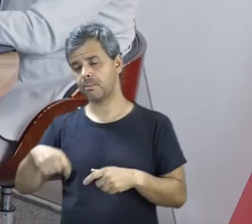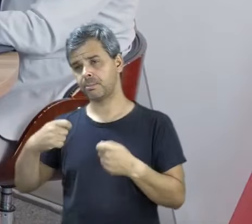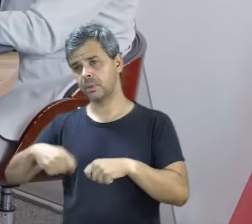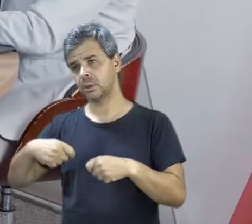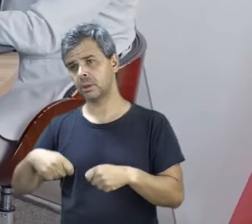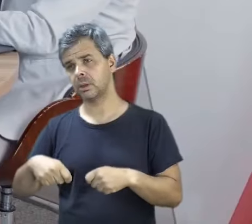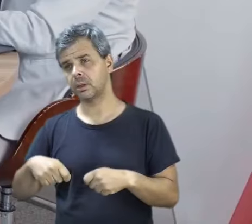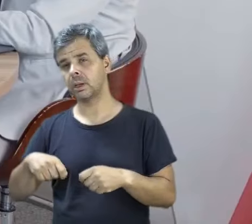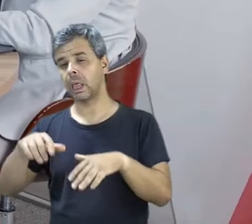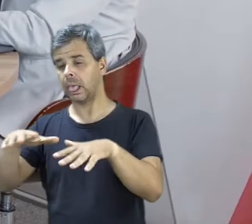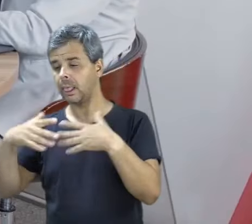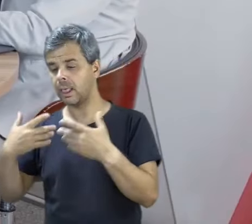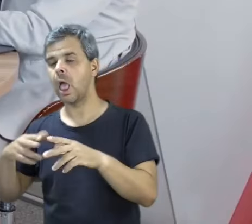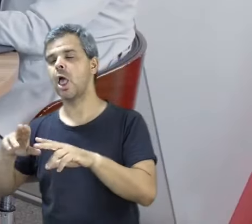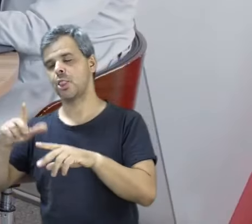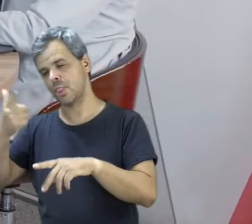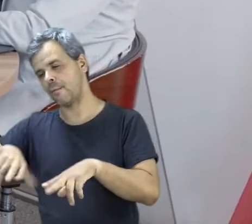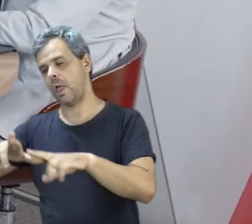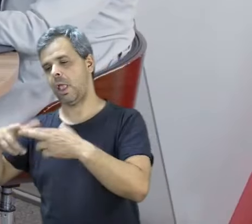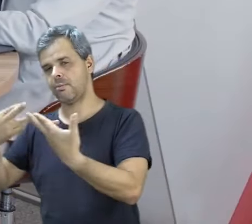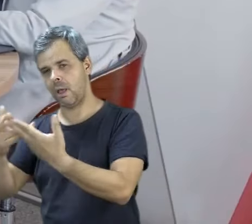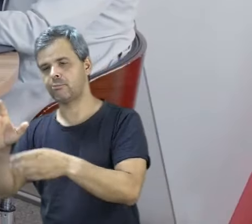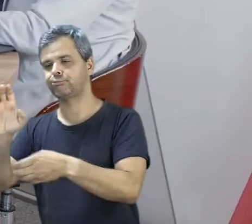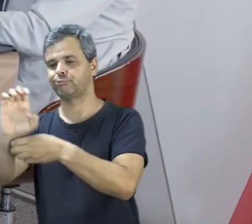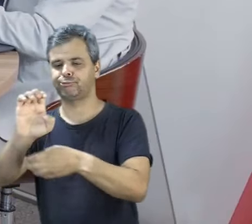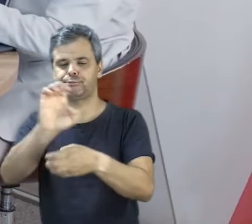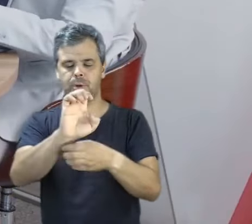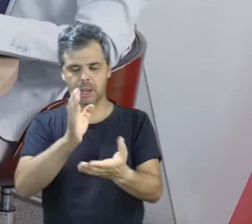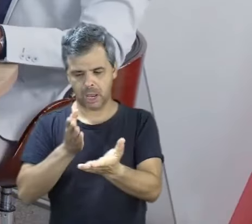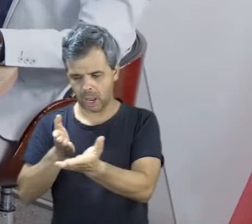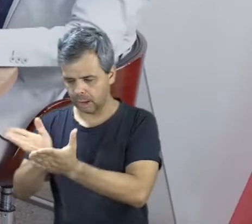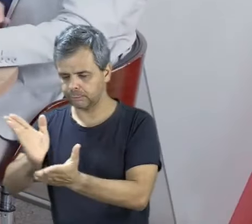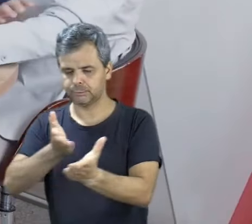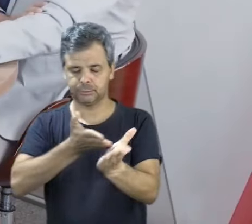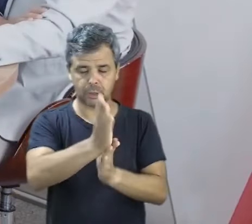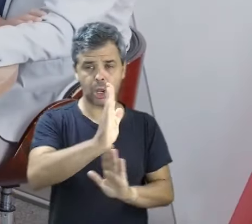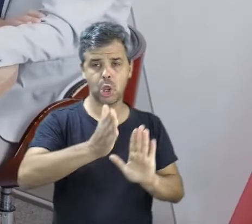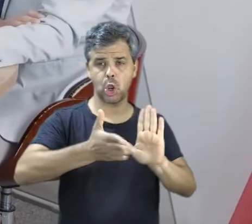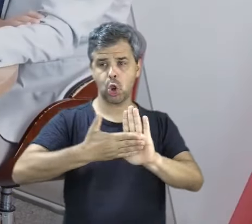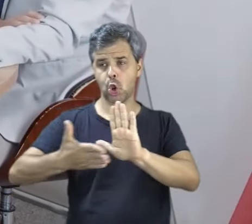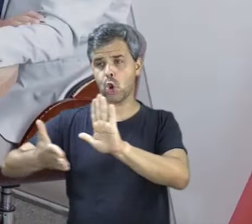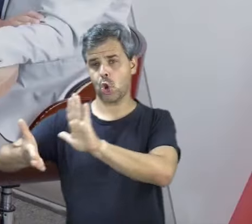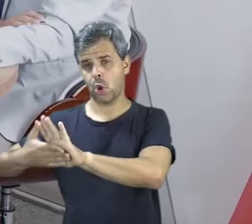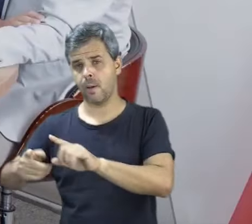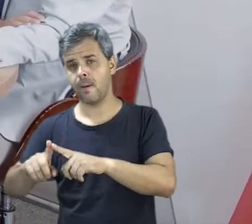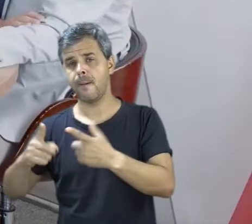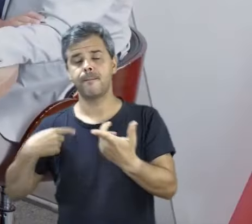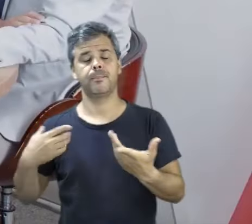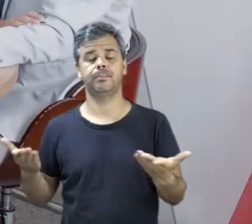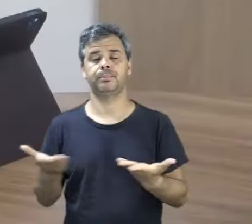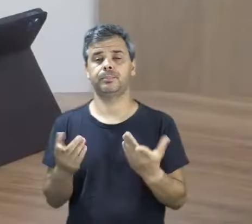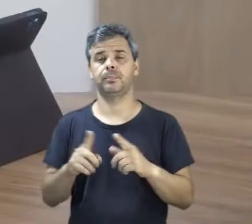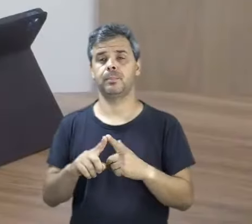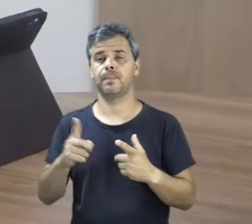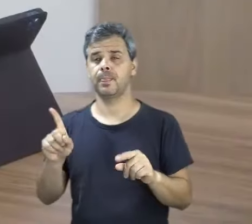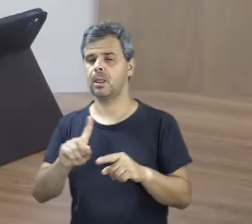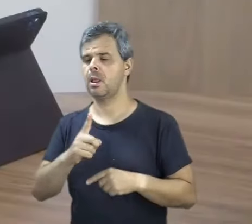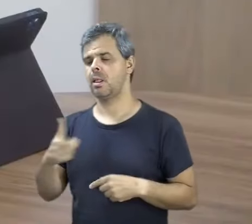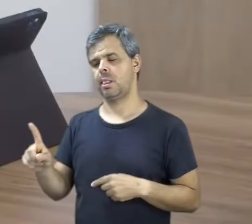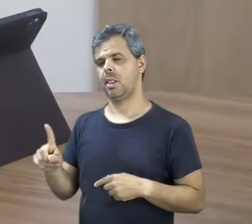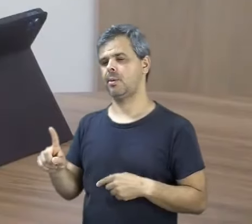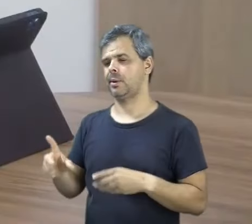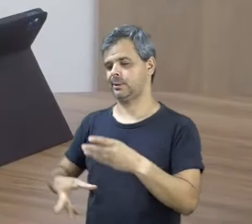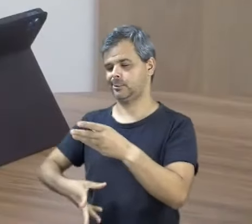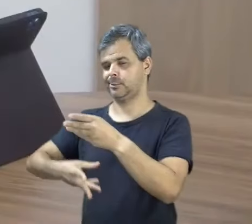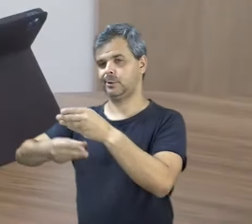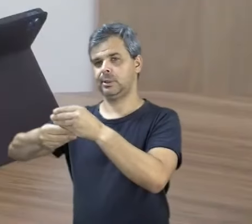ter essas plenárias de atualização. Atualizamos os eixos, as propostas, porque as propostas que estavam previstas para aquele momento, elas já não se